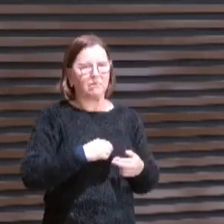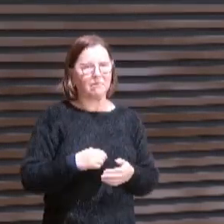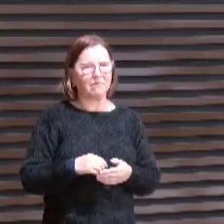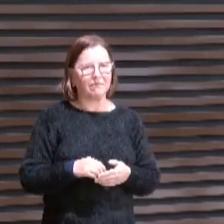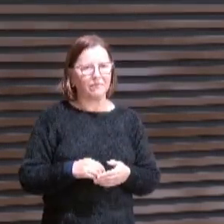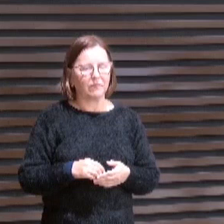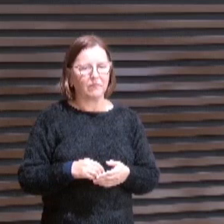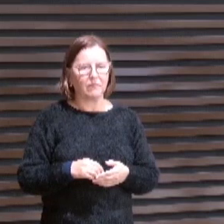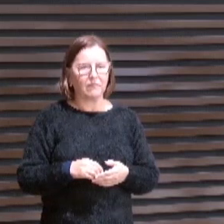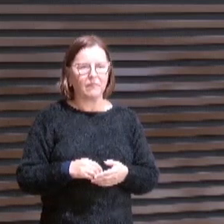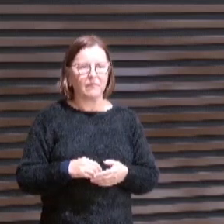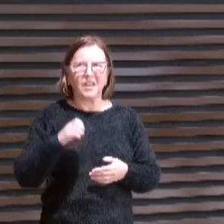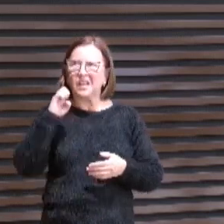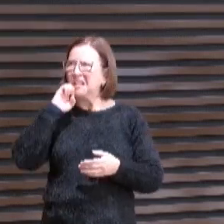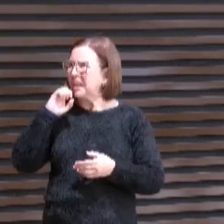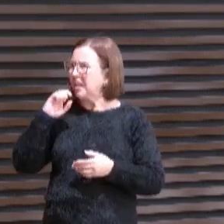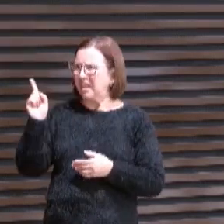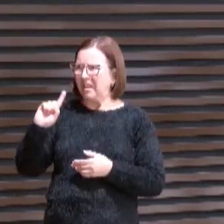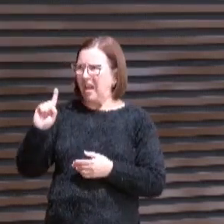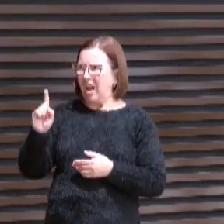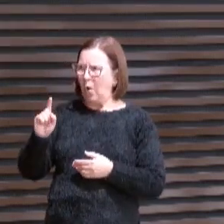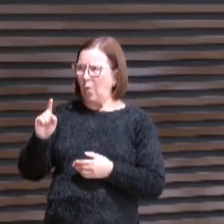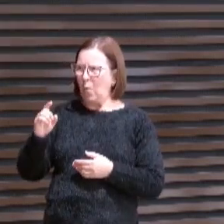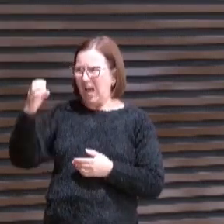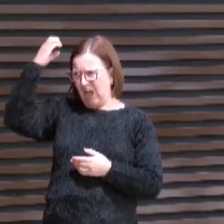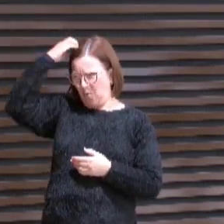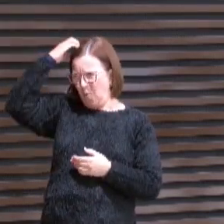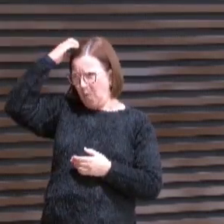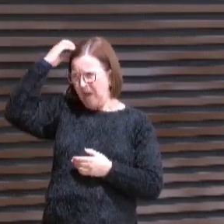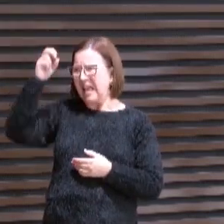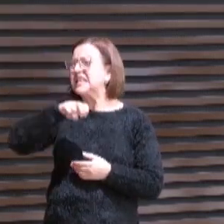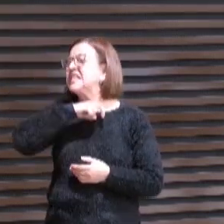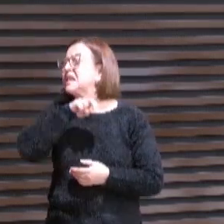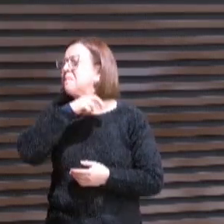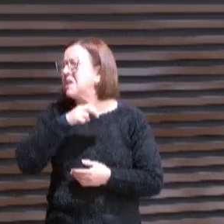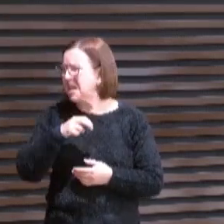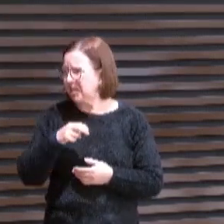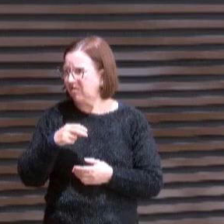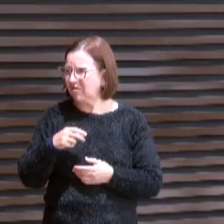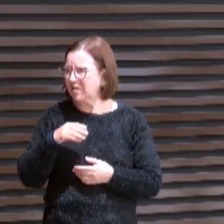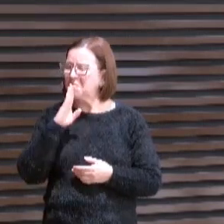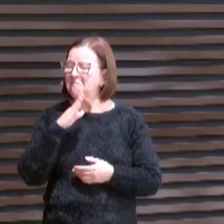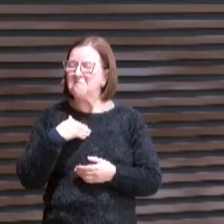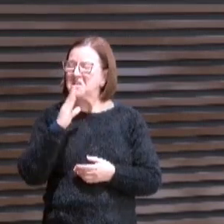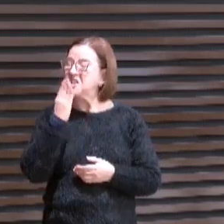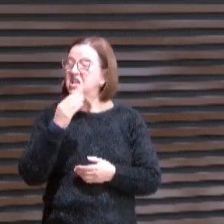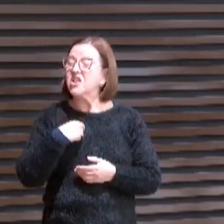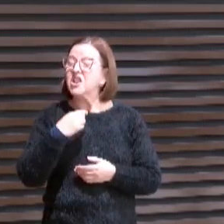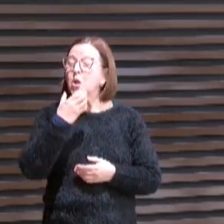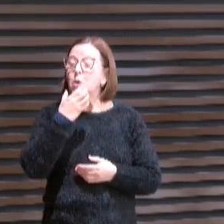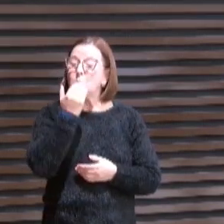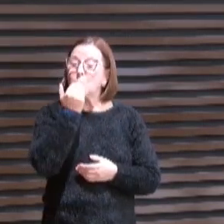Depois a mulher disse: não, a culpa não é minha, a culpa foi da serpente. Ela me enganou e eu comi. E assim nós